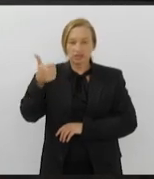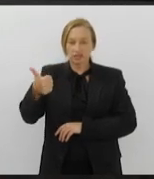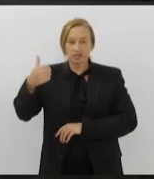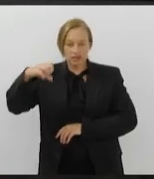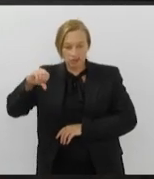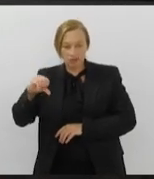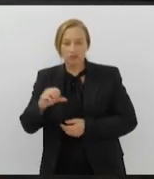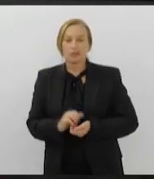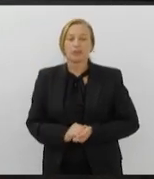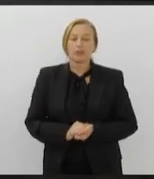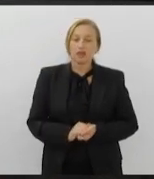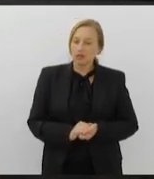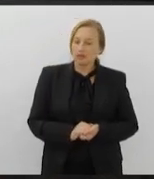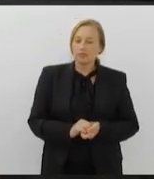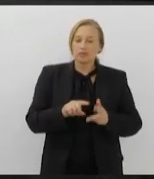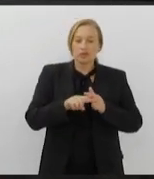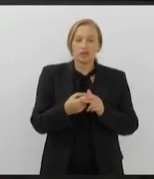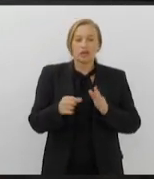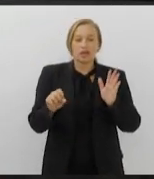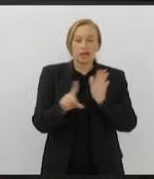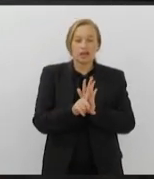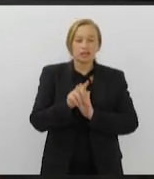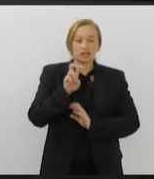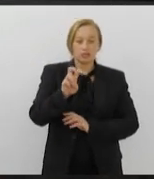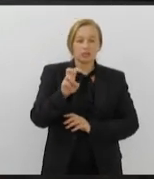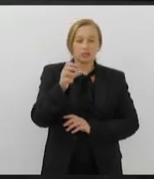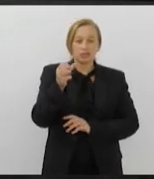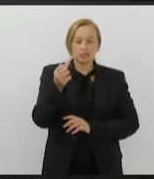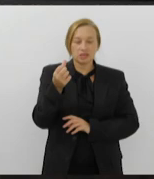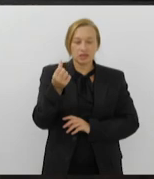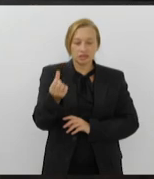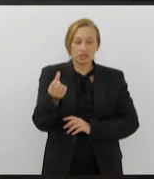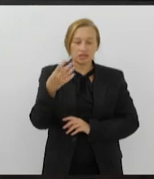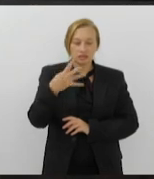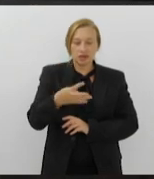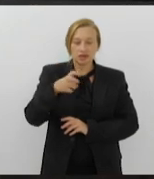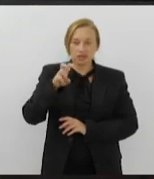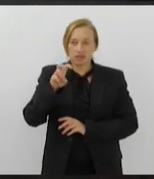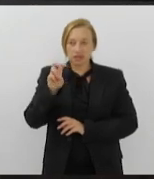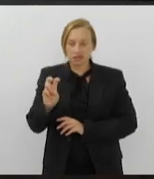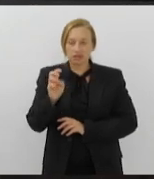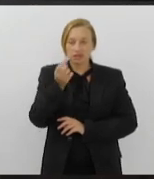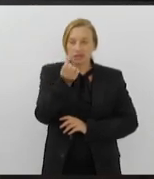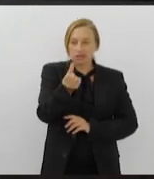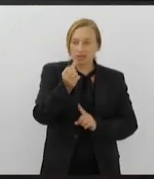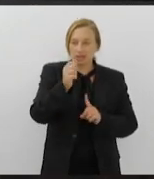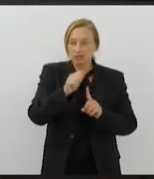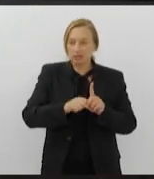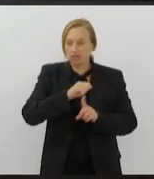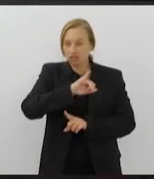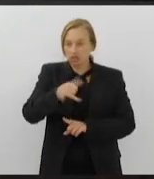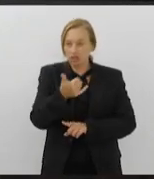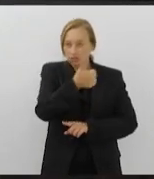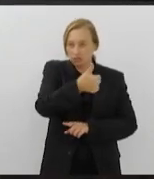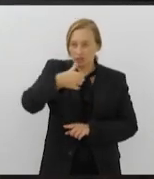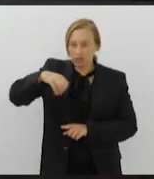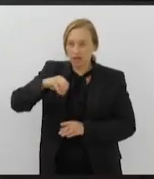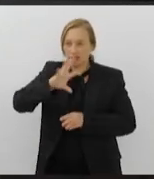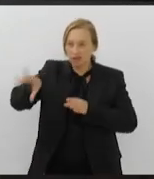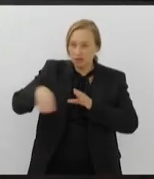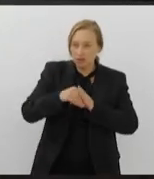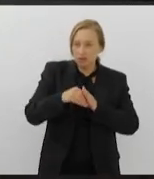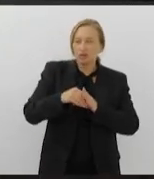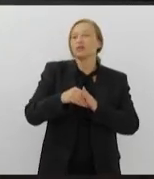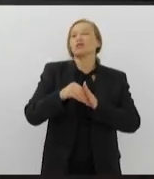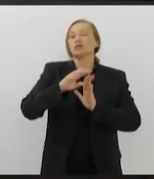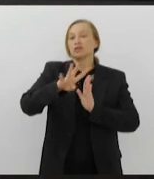2016, que altera a lei número 5.645, de 6 de janeiro de 2010, incluindo no calendário